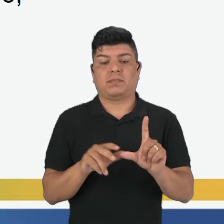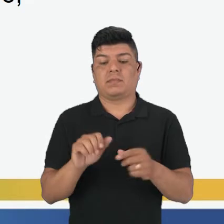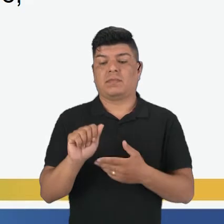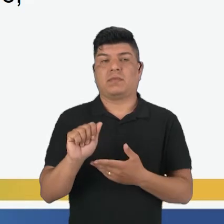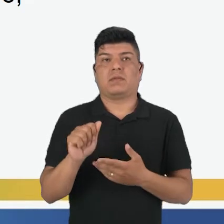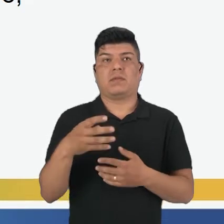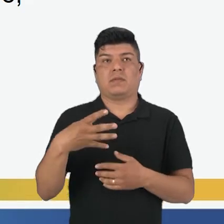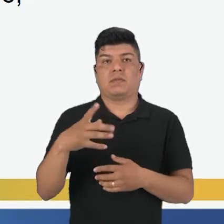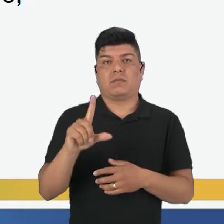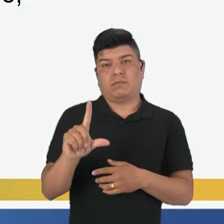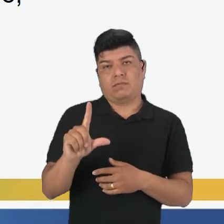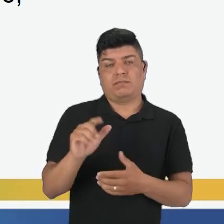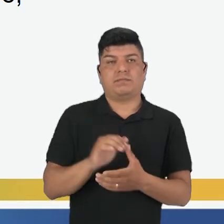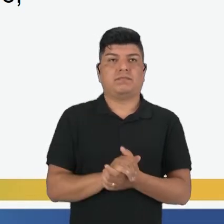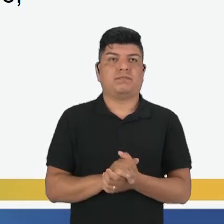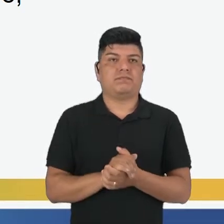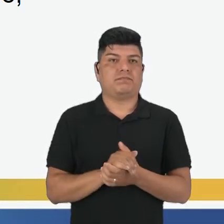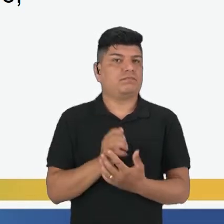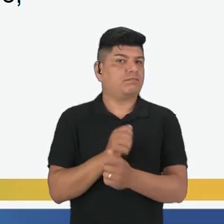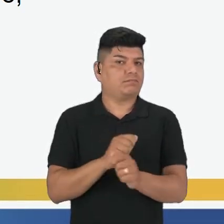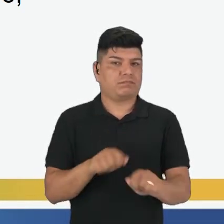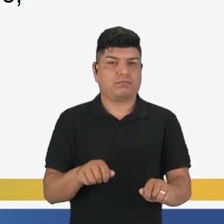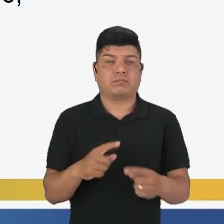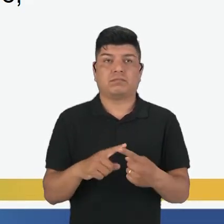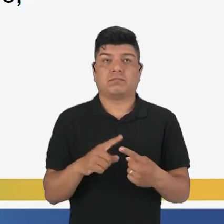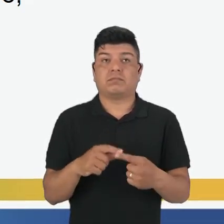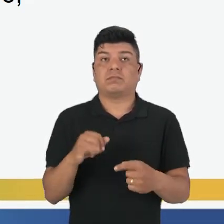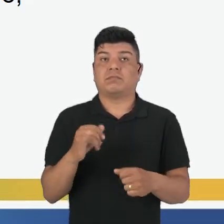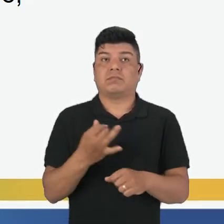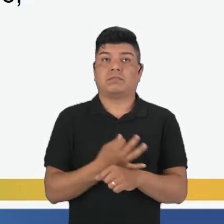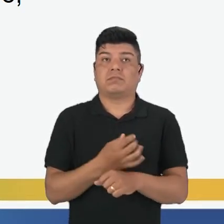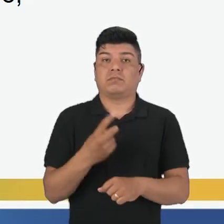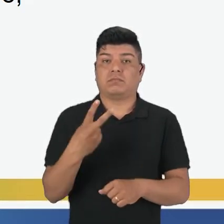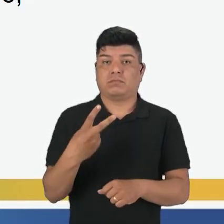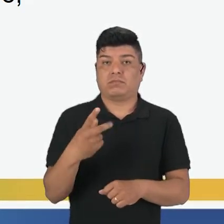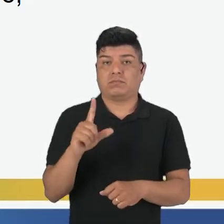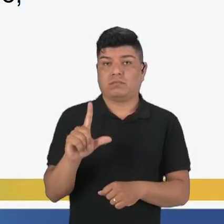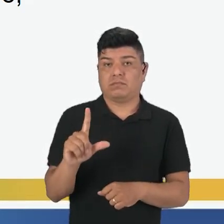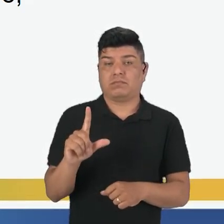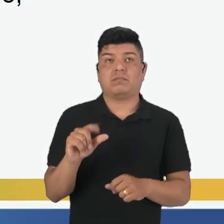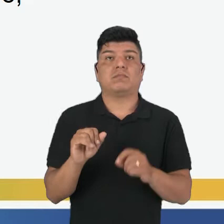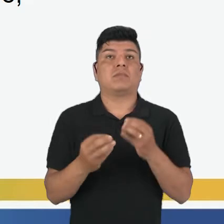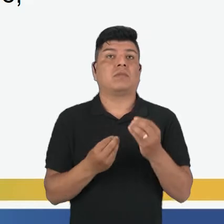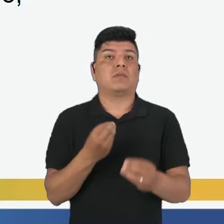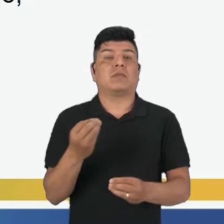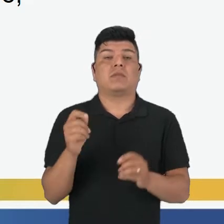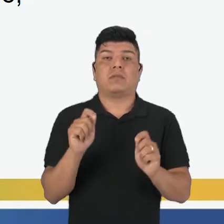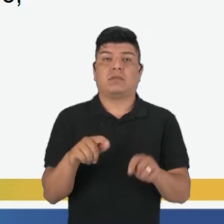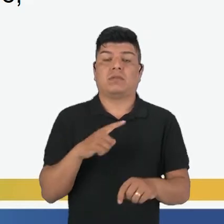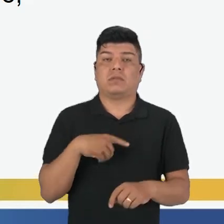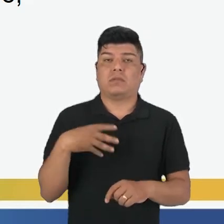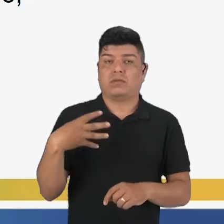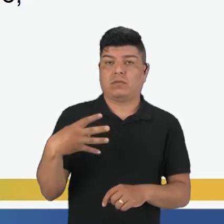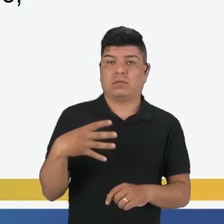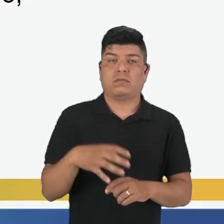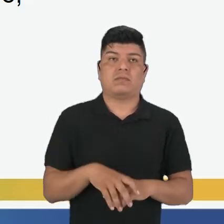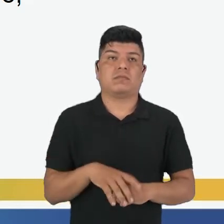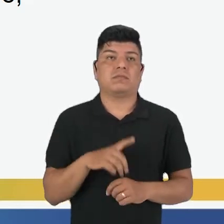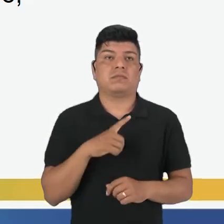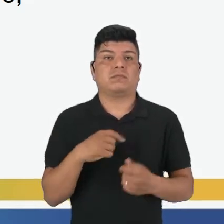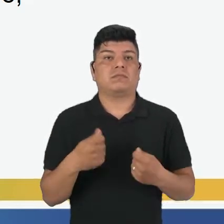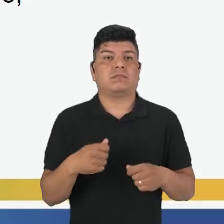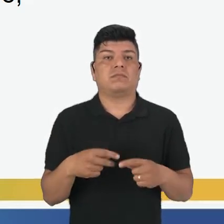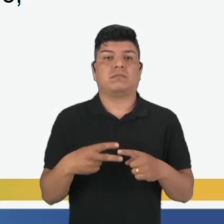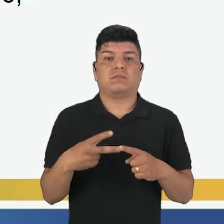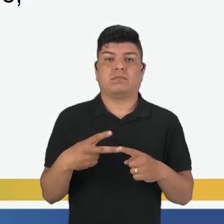fala 4 litros. Impossível. Se a capacidade é somente para 2 litros, como poderia ter 4? Eu teria que